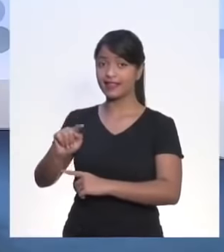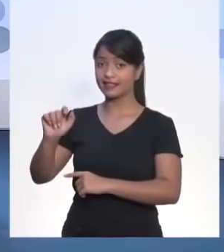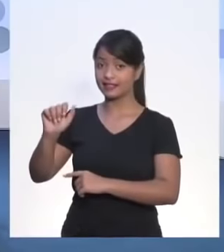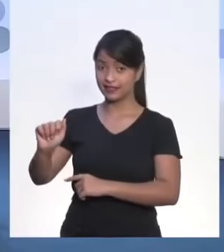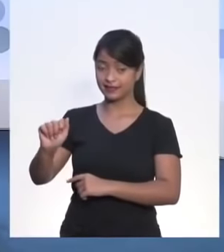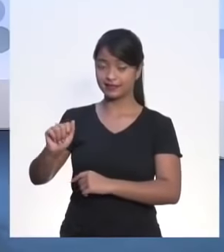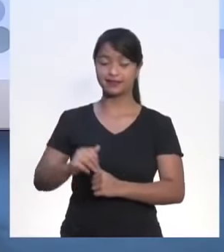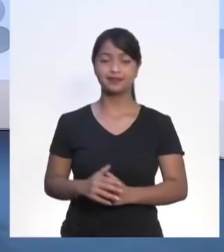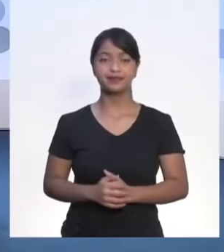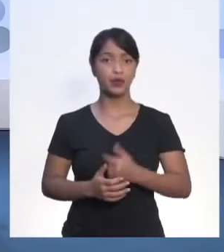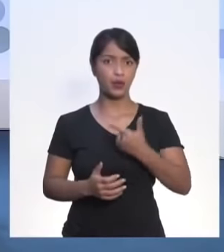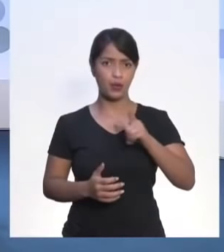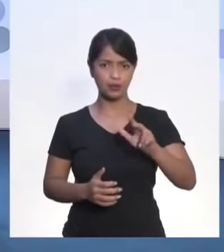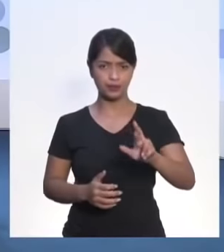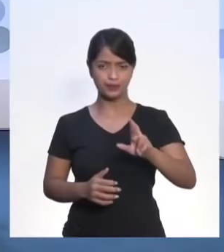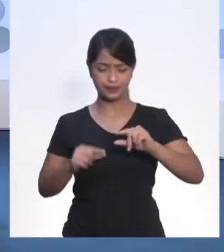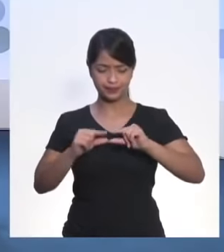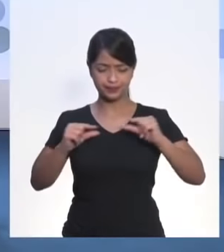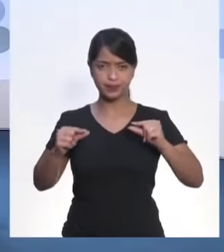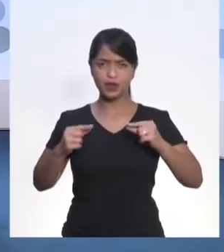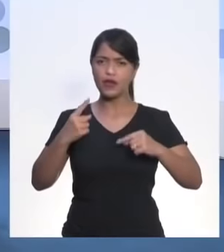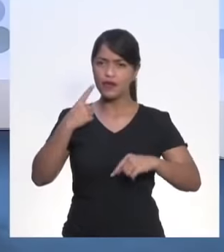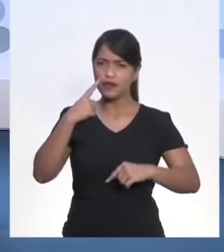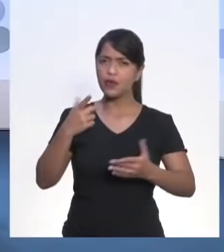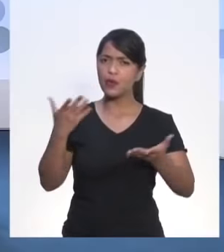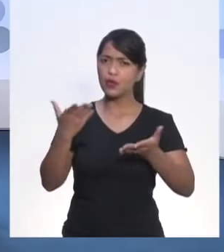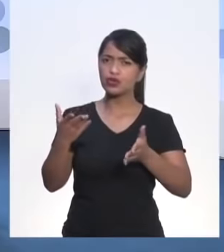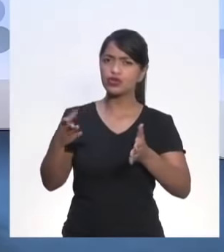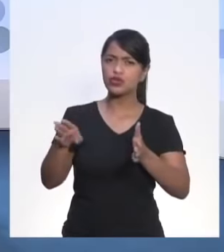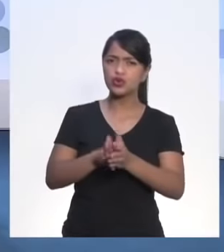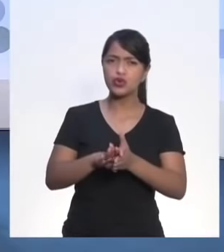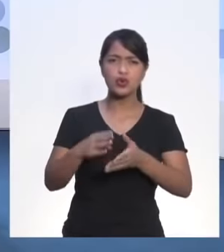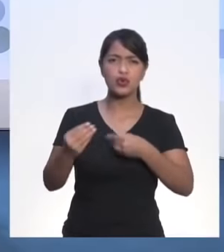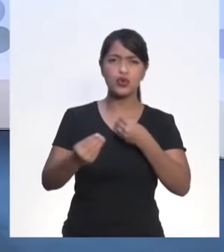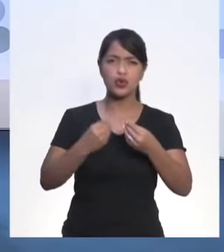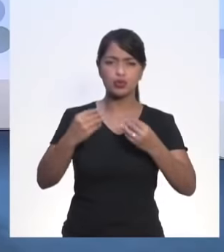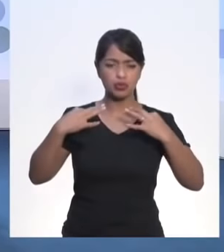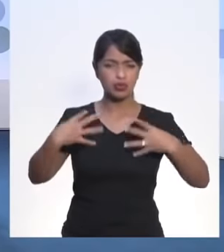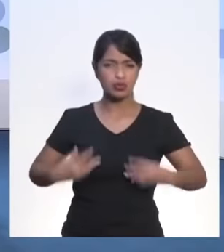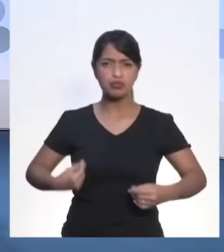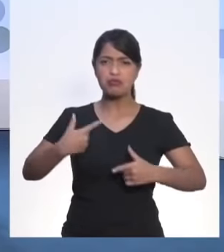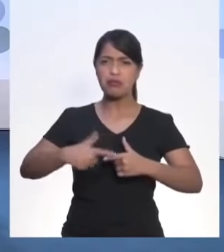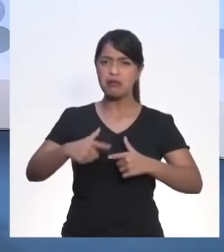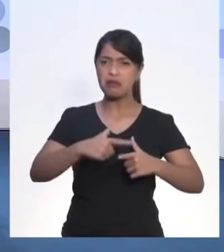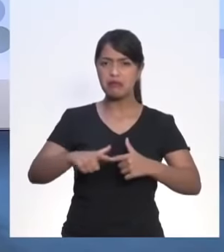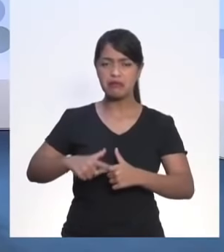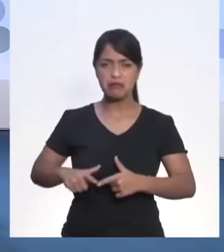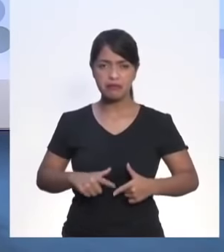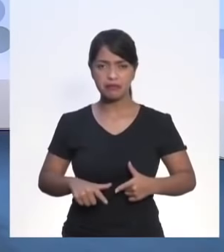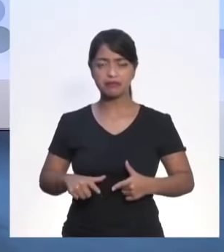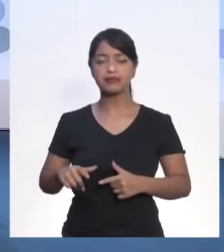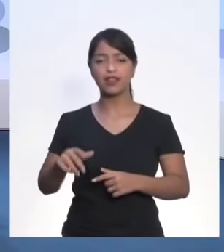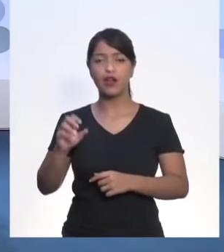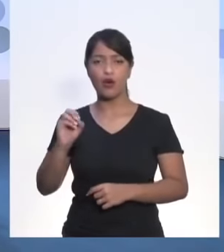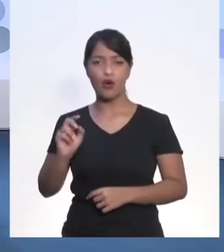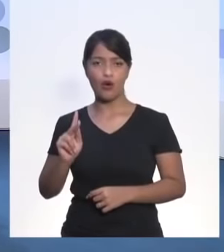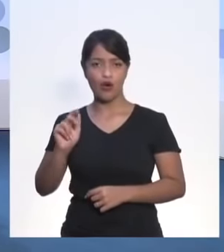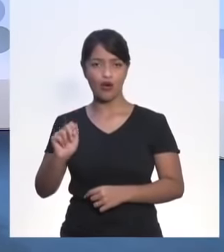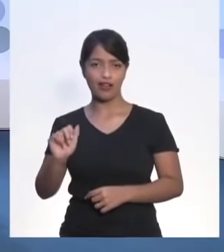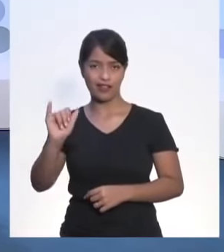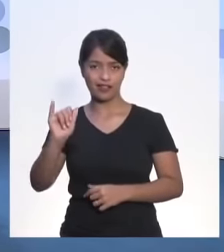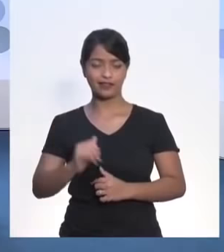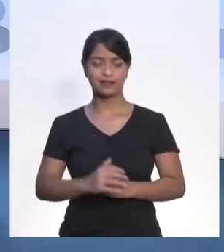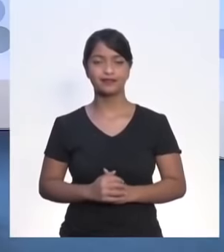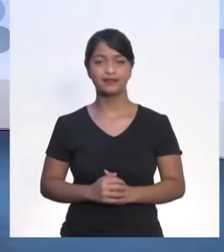outra aluna. Você viu que ele chegou em casa hoje? Todo acabado? Ok. E aí colocou ok. E aí, mais